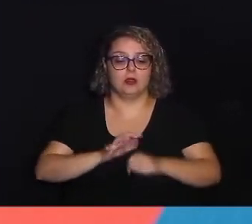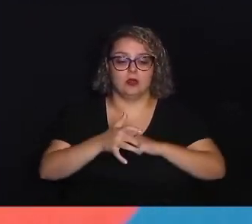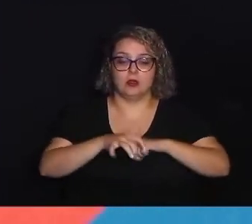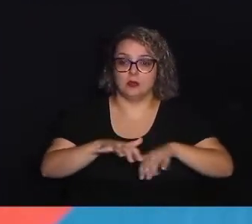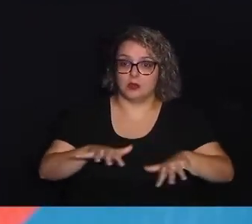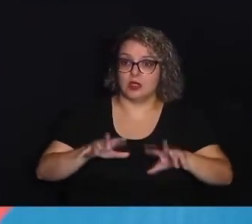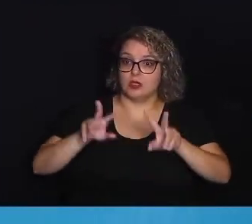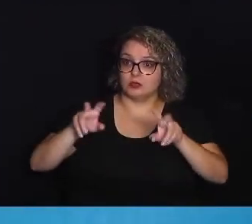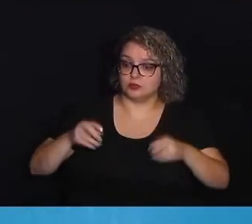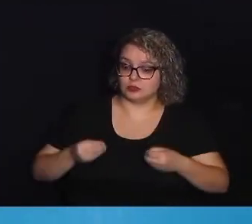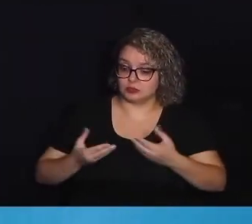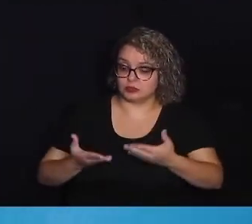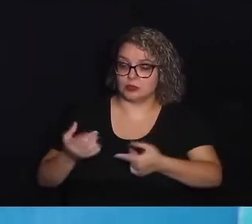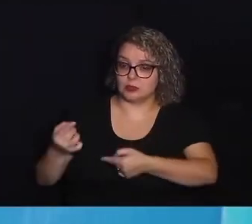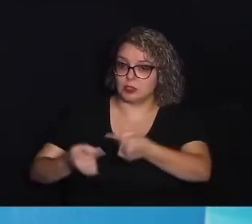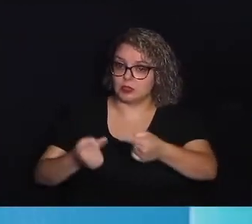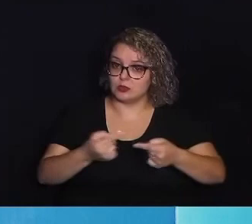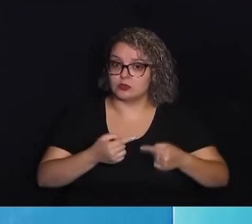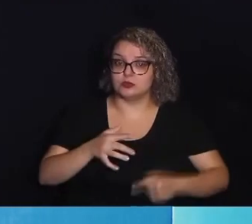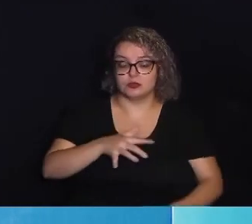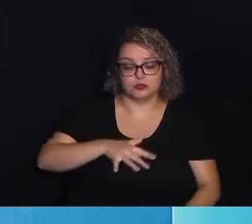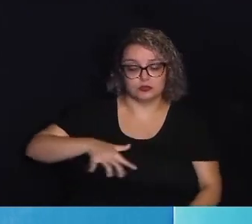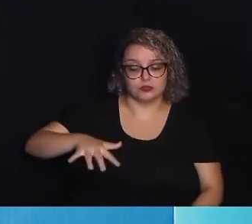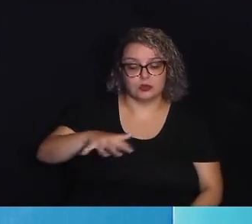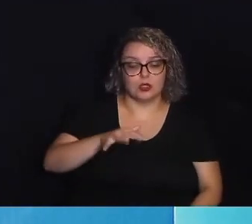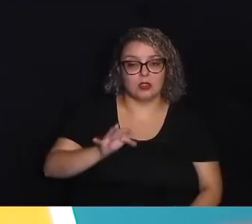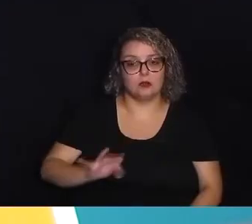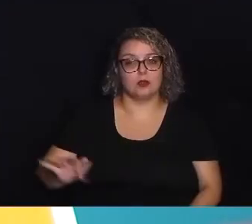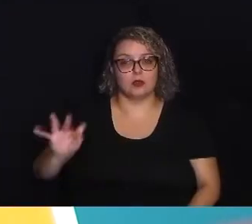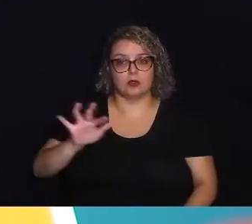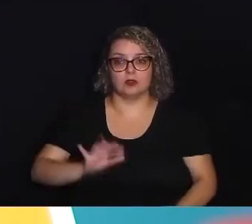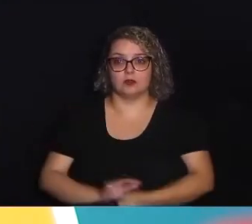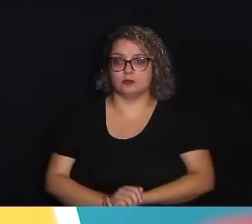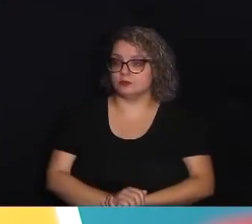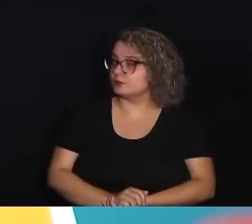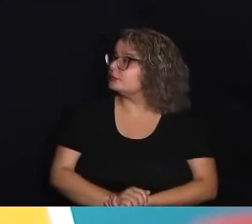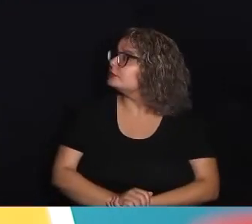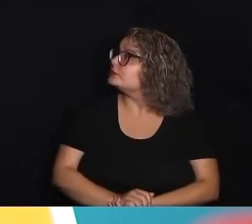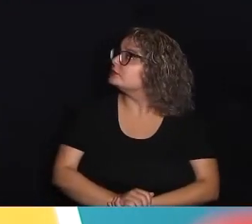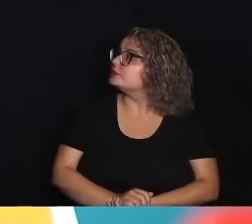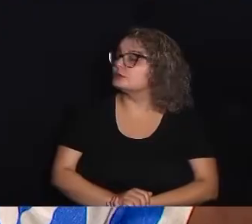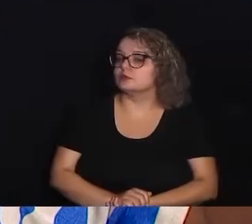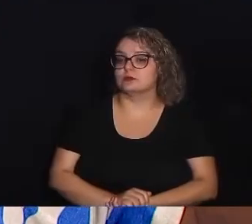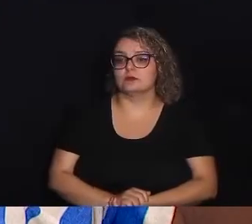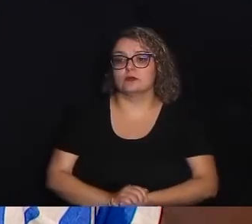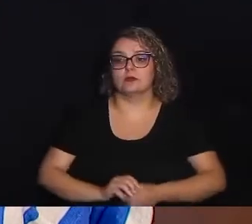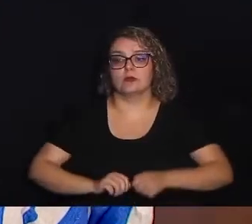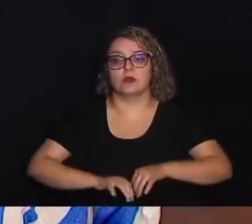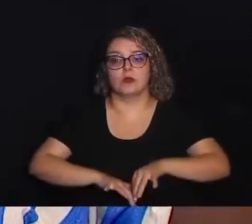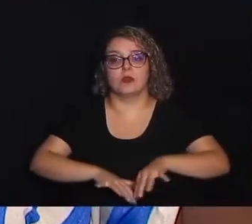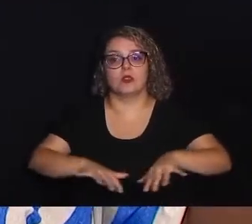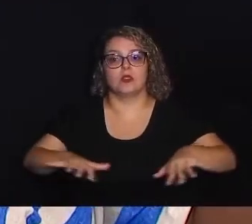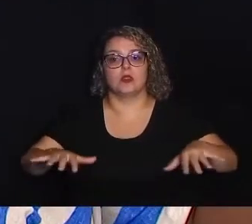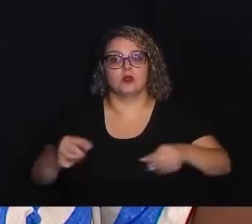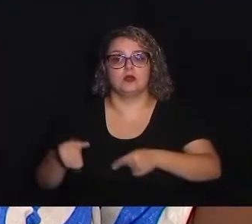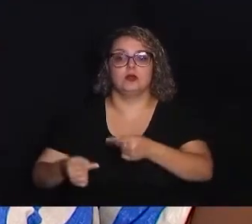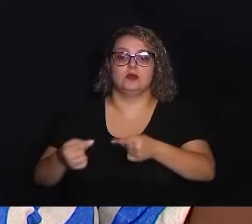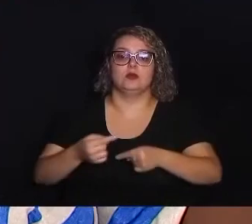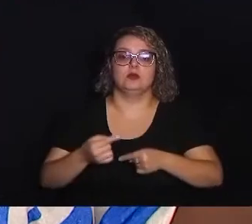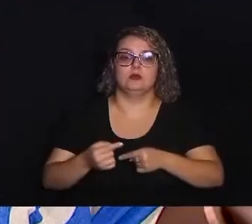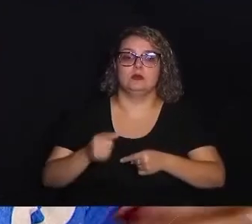pandemia foi trazer a temática para discussão no âmbito Universitário foi um grande